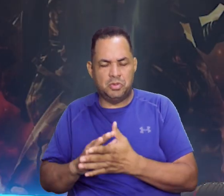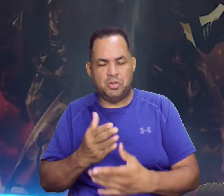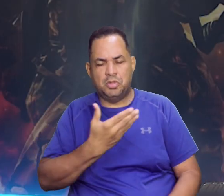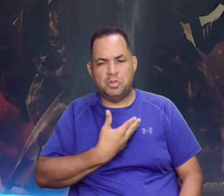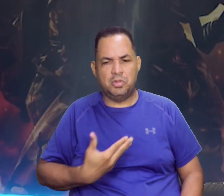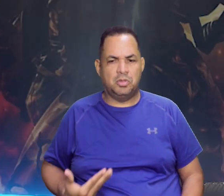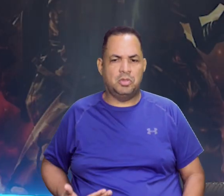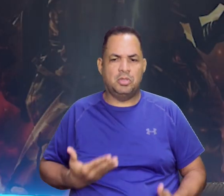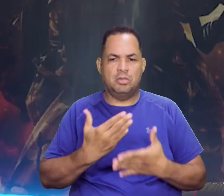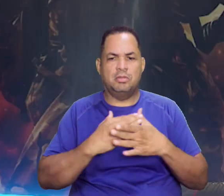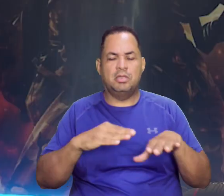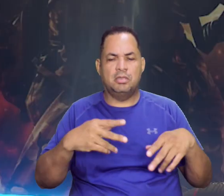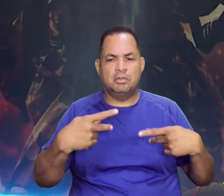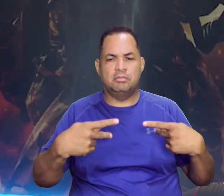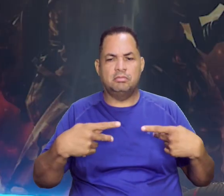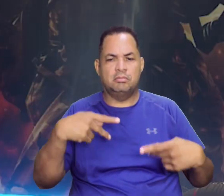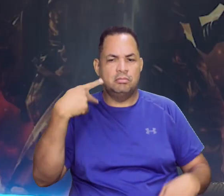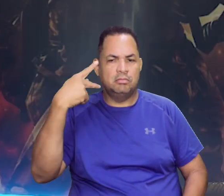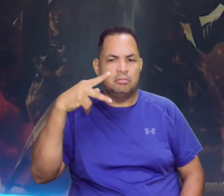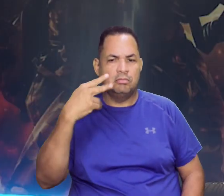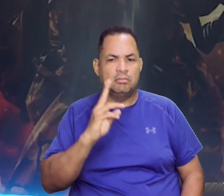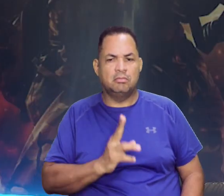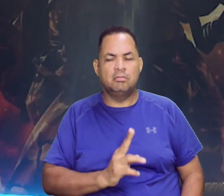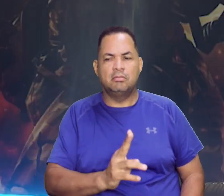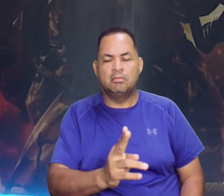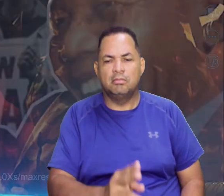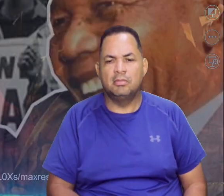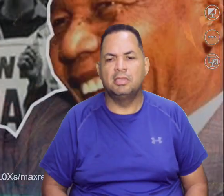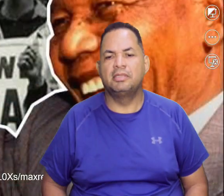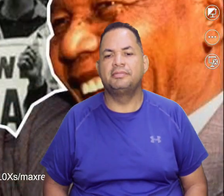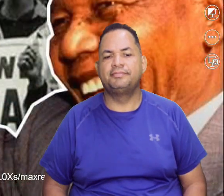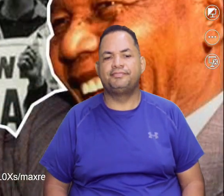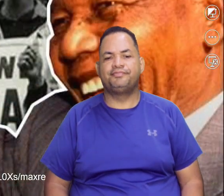demorar muito, certo? Vamos continuar.